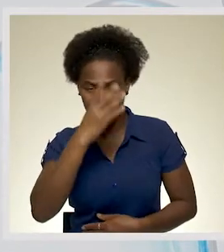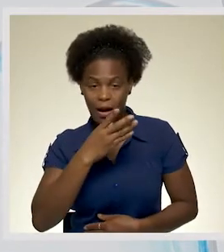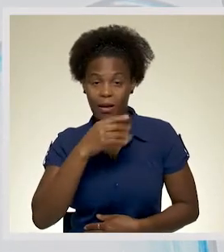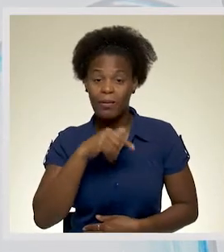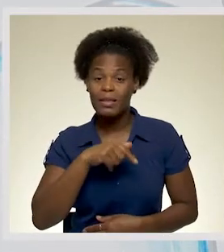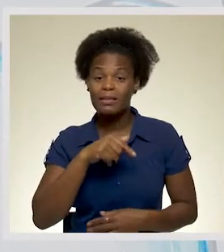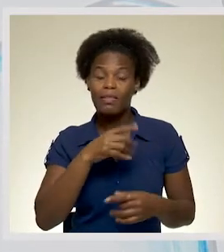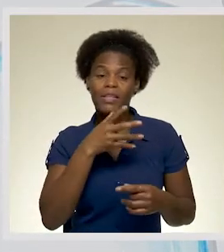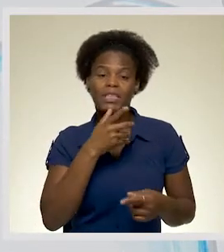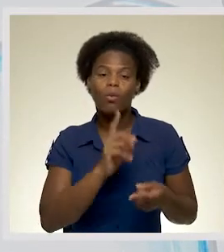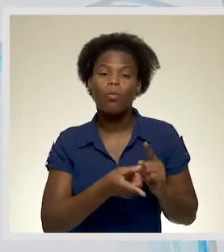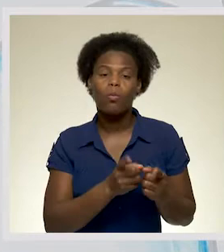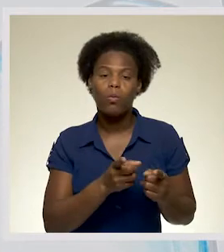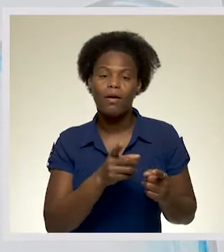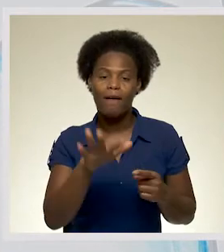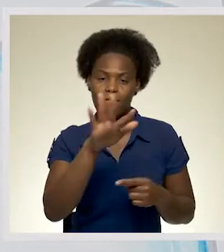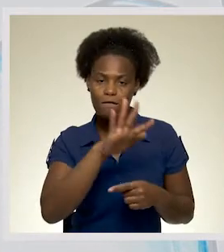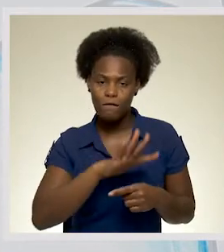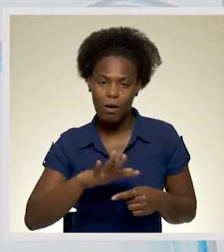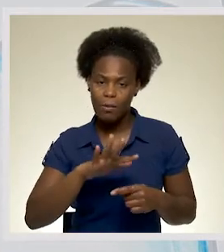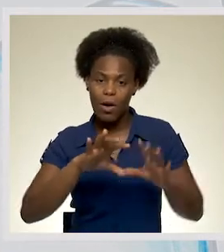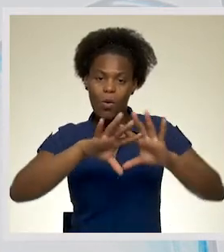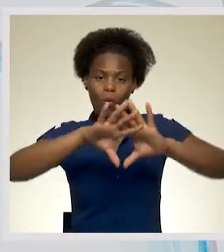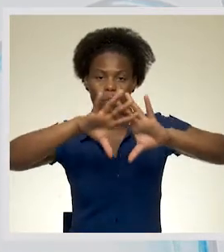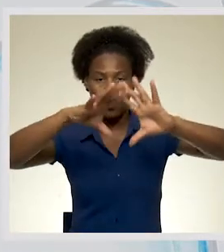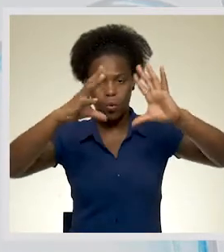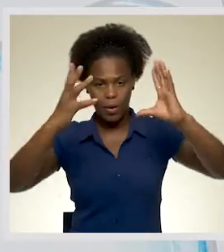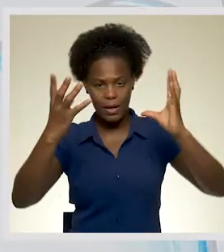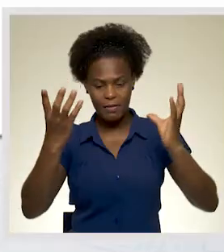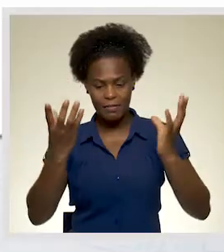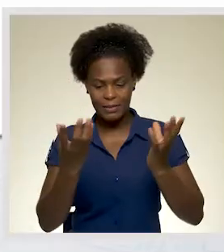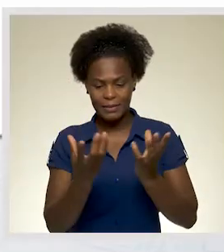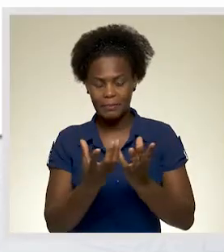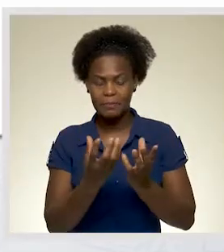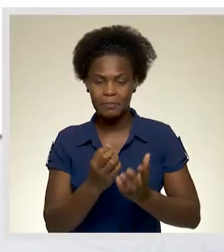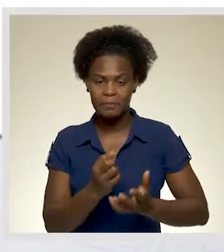essa definição de uma forma universal.